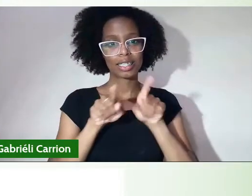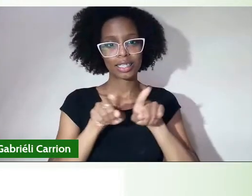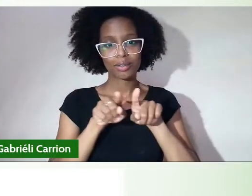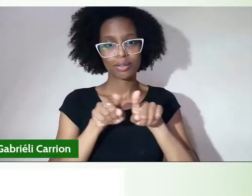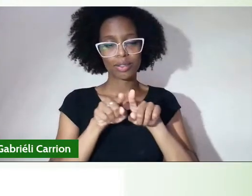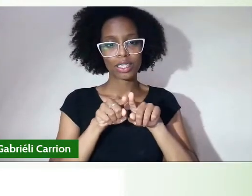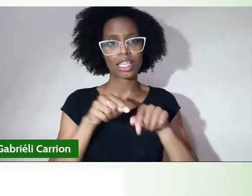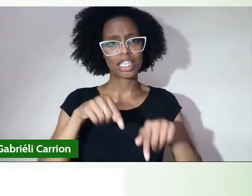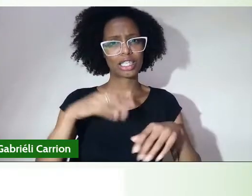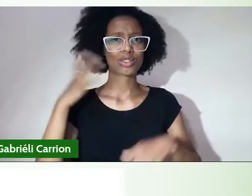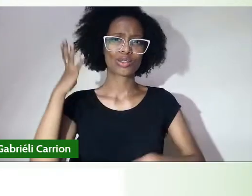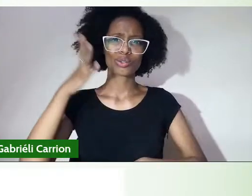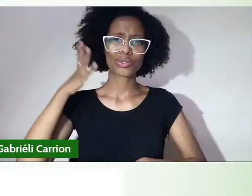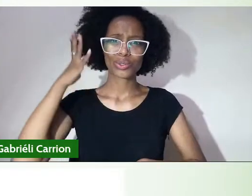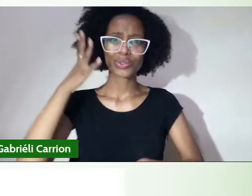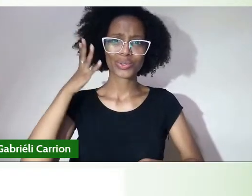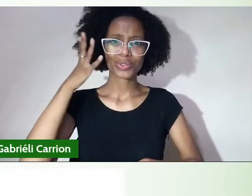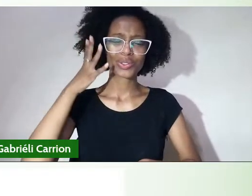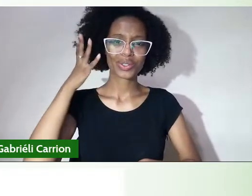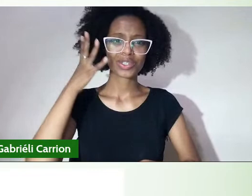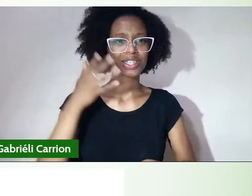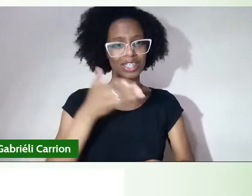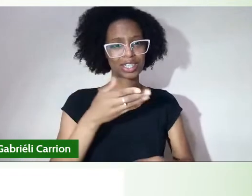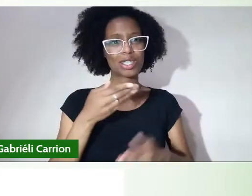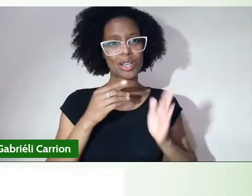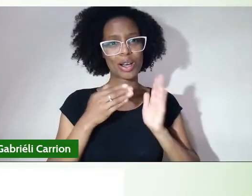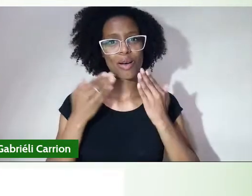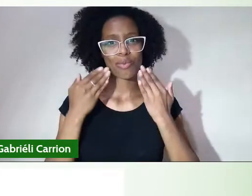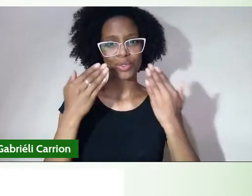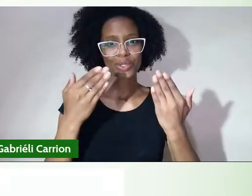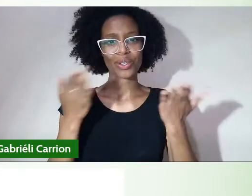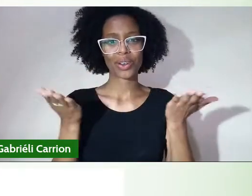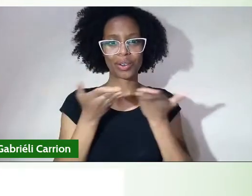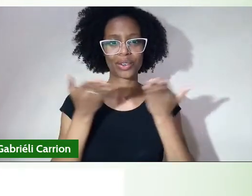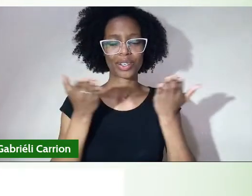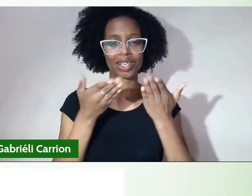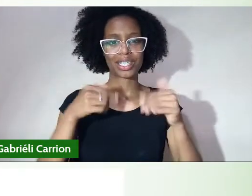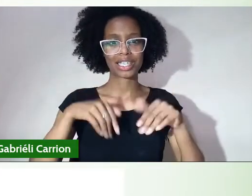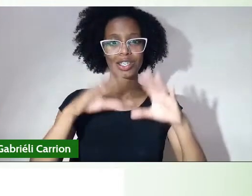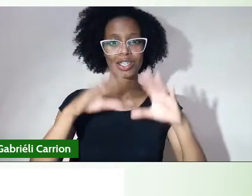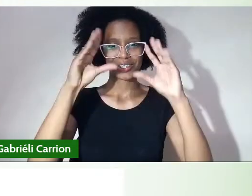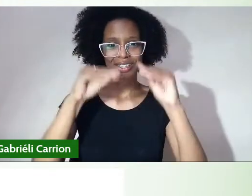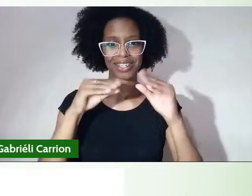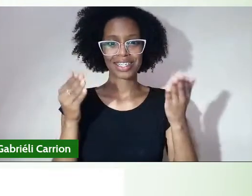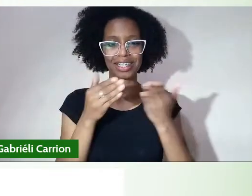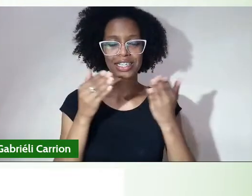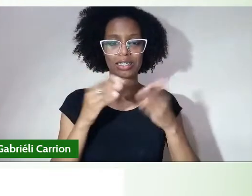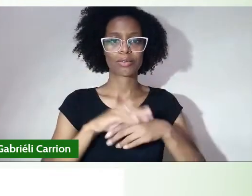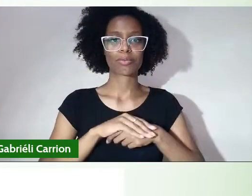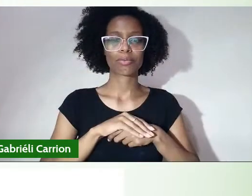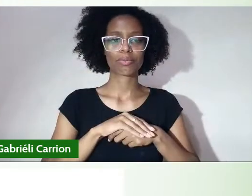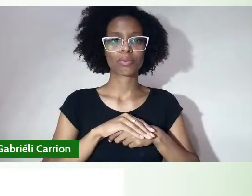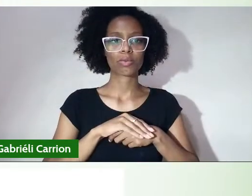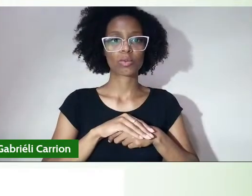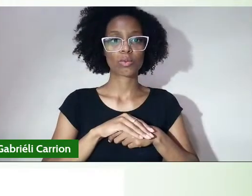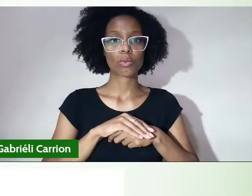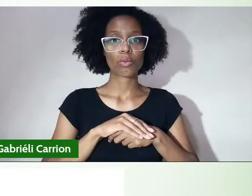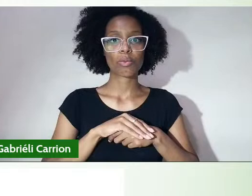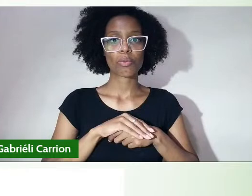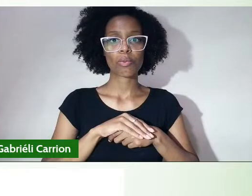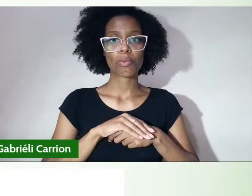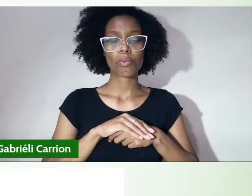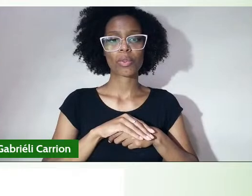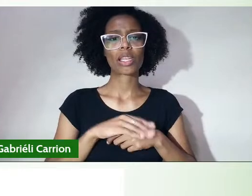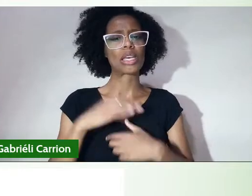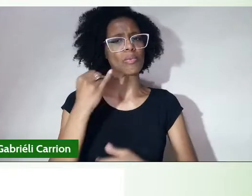pela palestra, pela fala, né, que a senhora fez para nós essa noite. Eu acho que a temática, ela é uma temática de extrema importância,